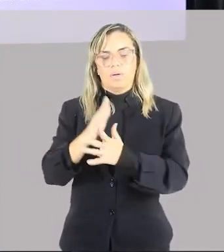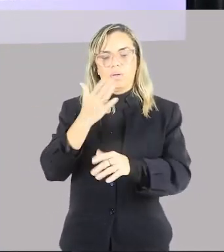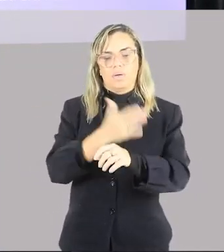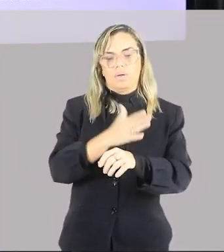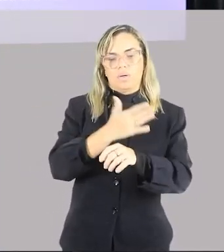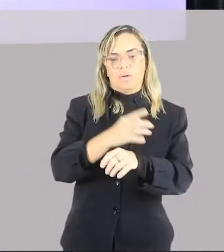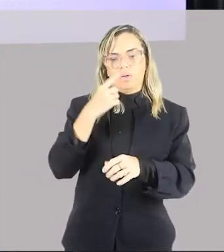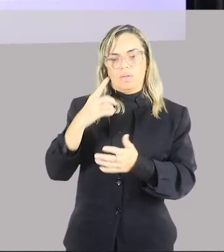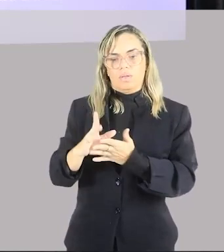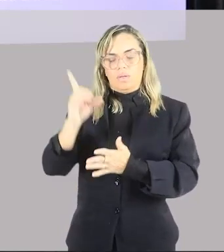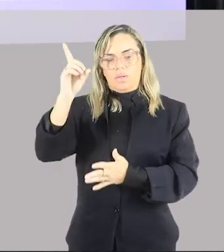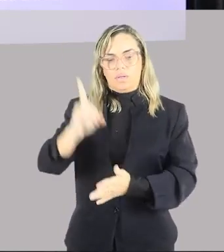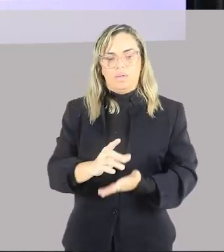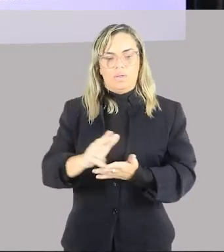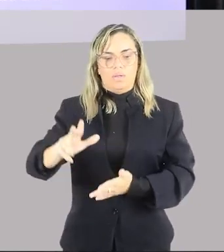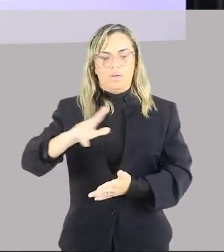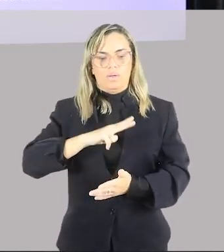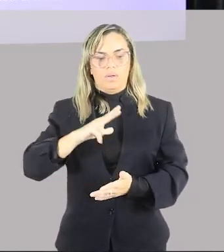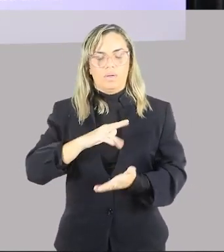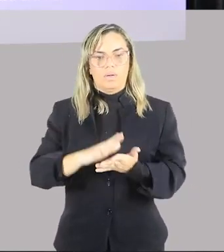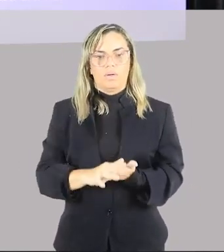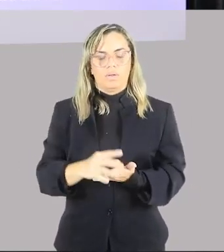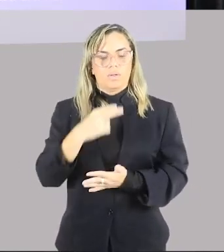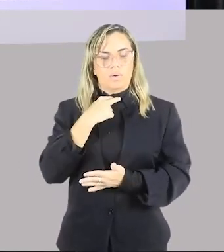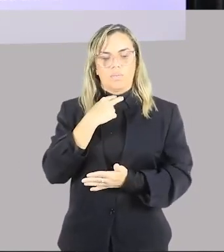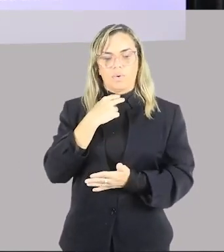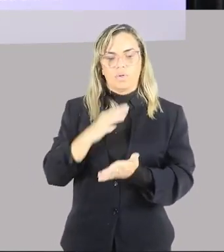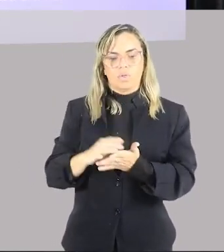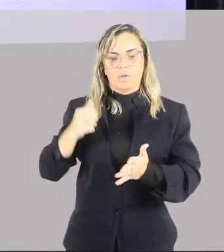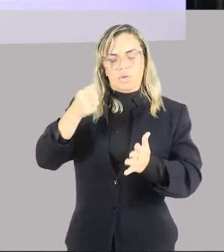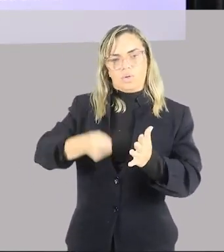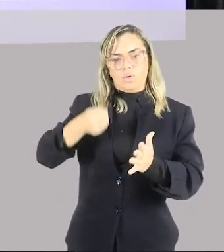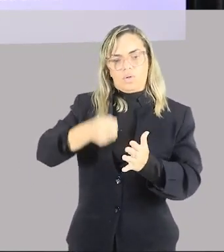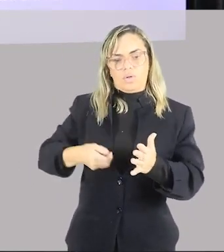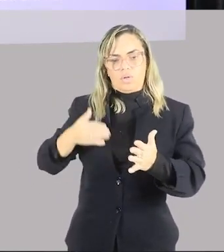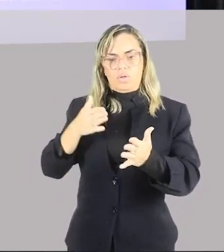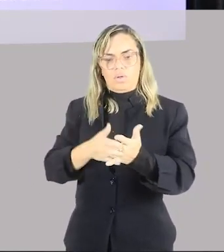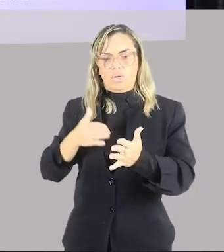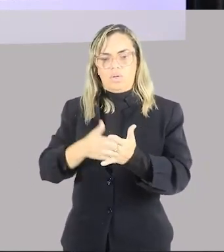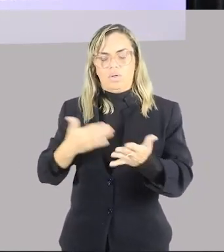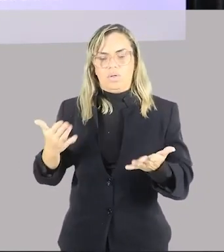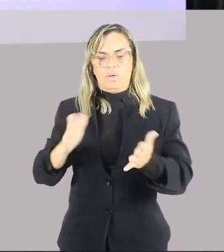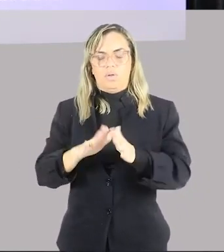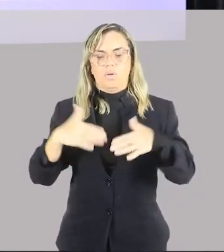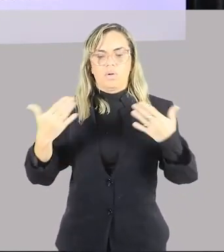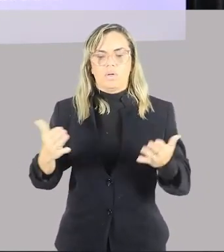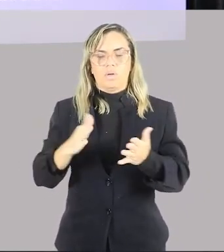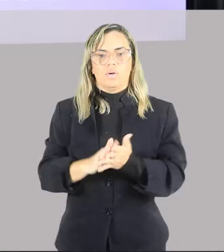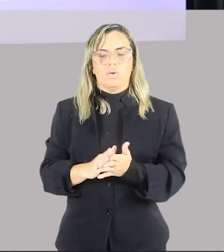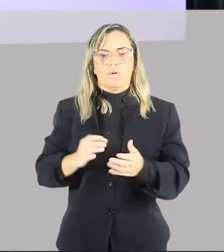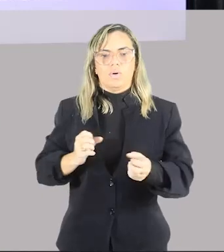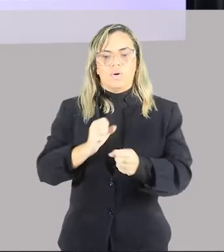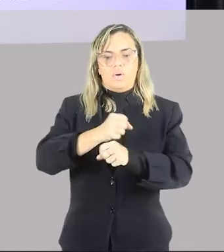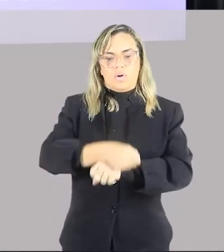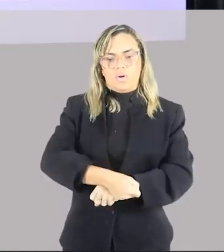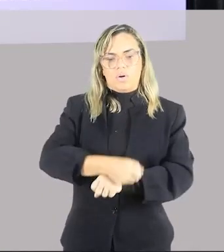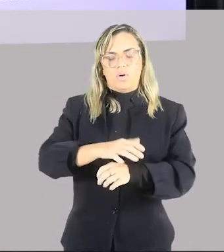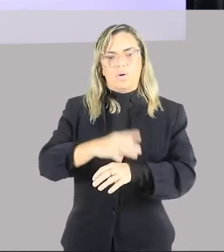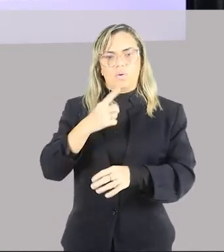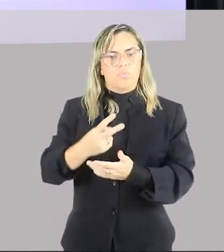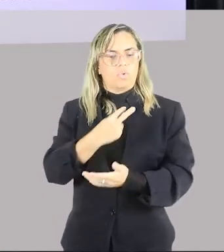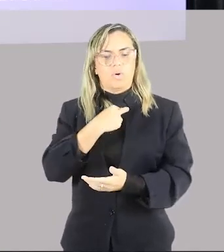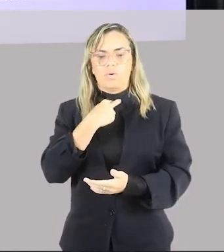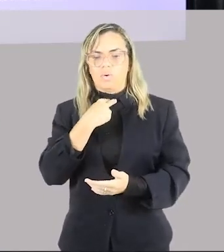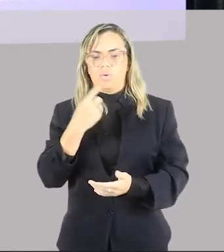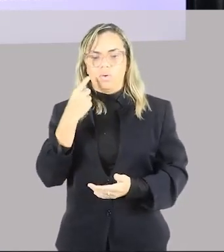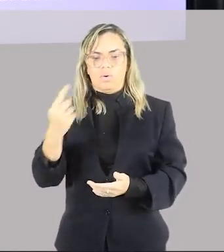se rege pelo direito privado, não se podendo impor restrições ou se valer de meios coercitivos. São atos